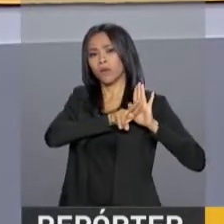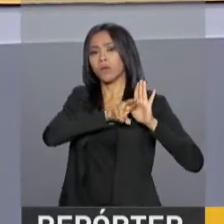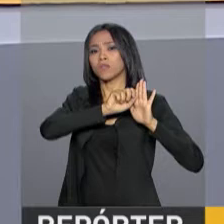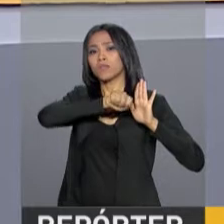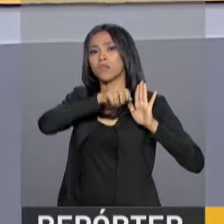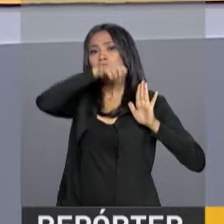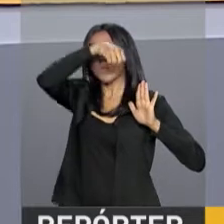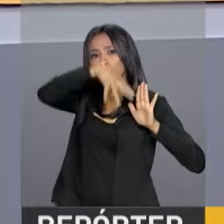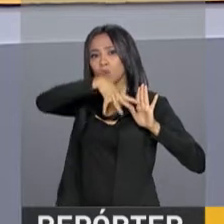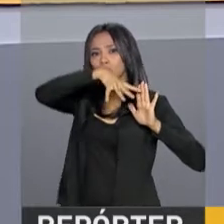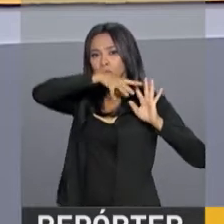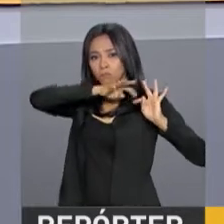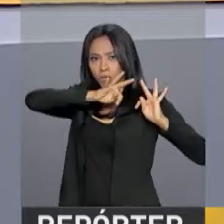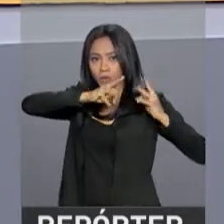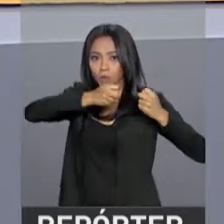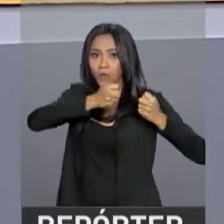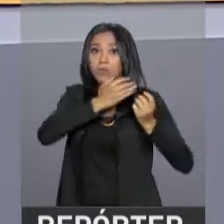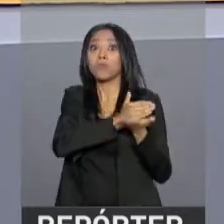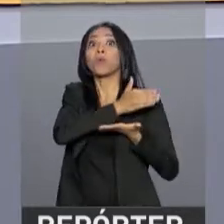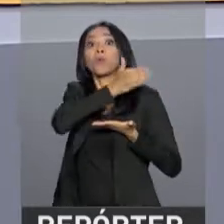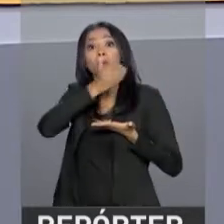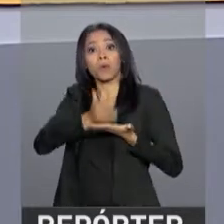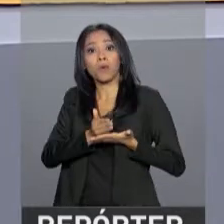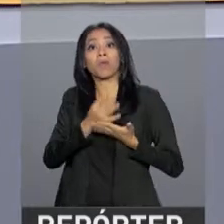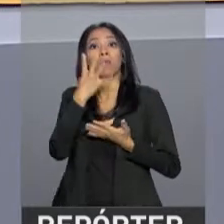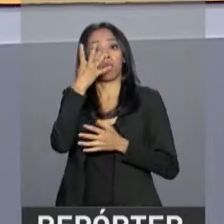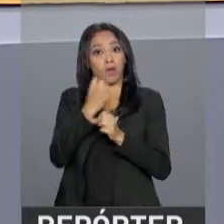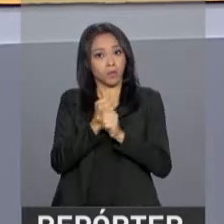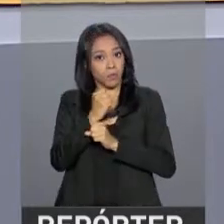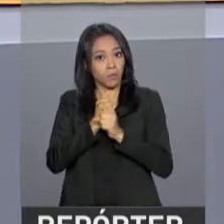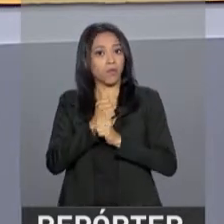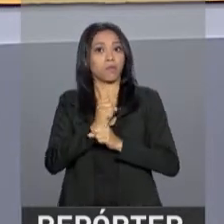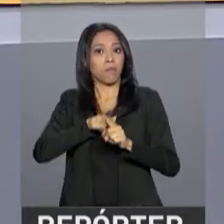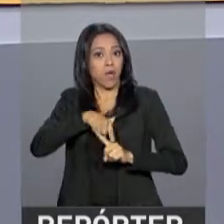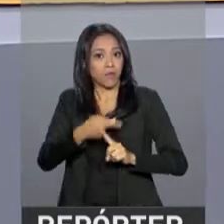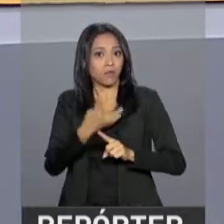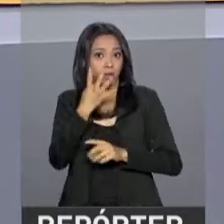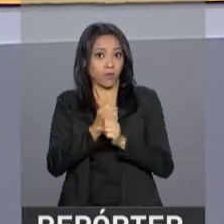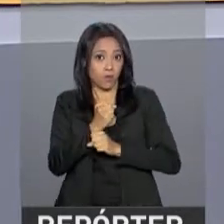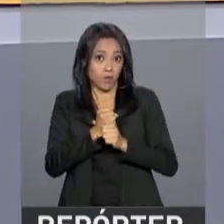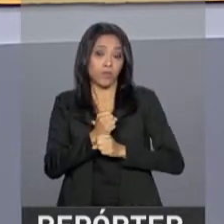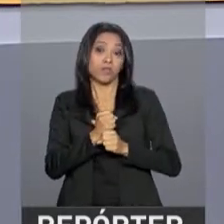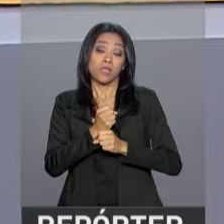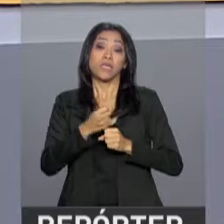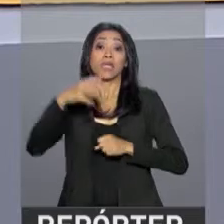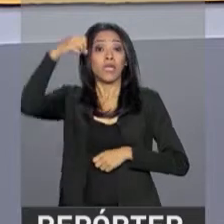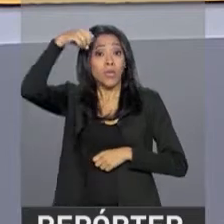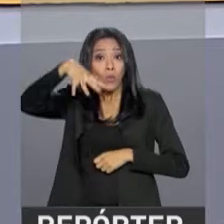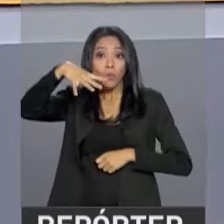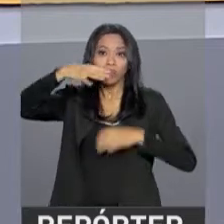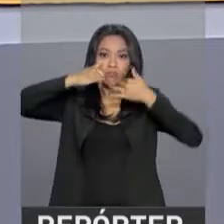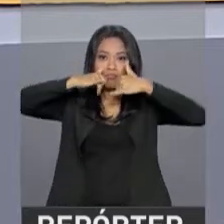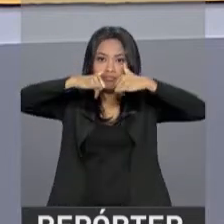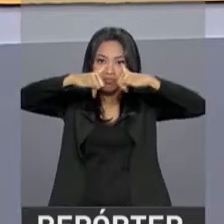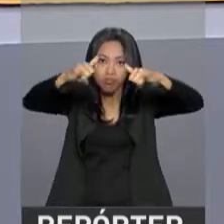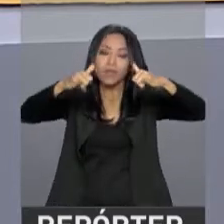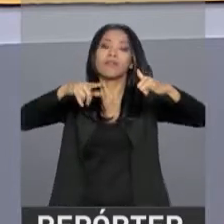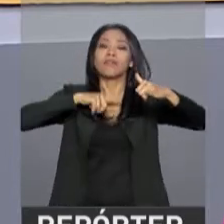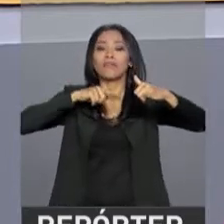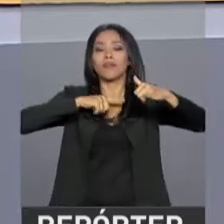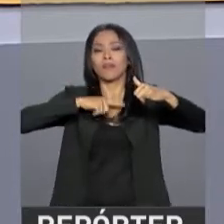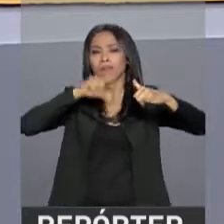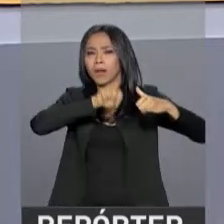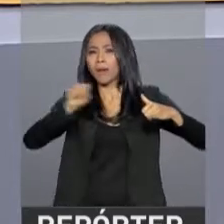mais 4 anos. Com isso, o governo garante que a energia elétrica entre na casa de mais pessoas que vivem em localidades isoladas do